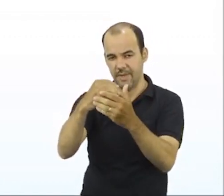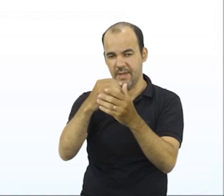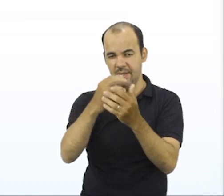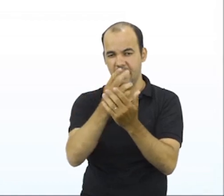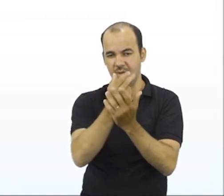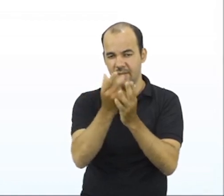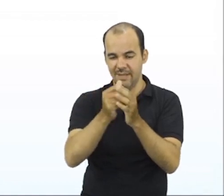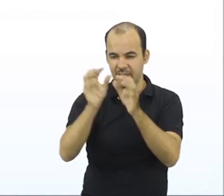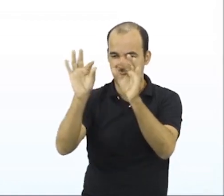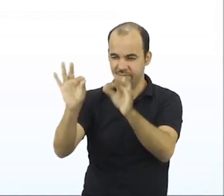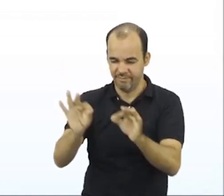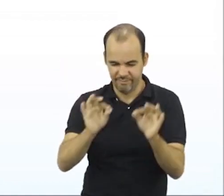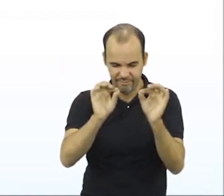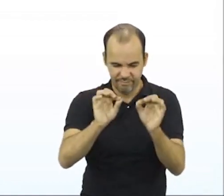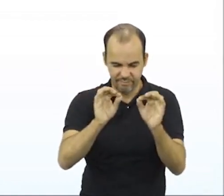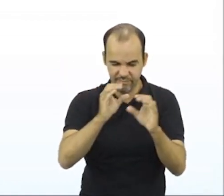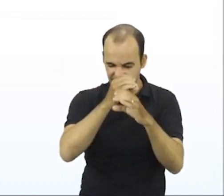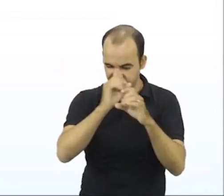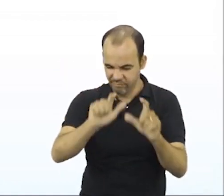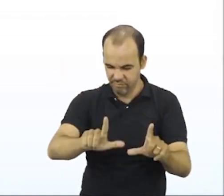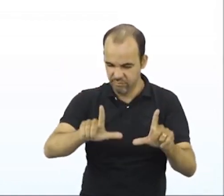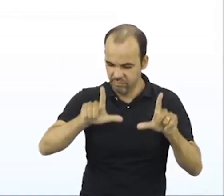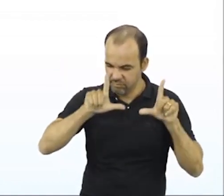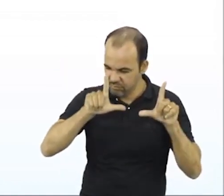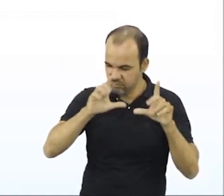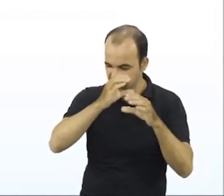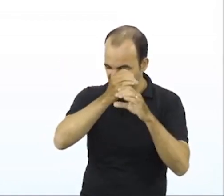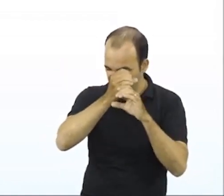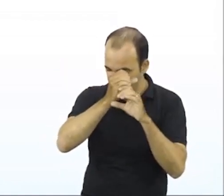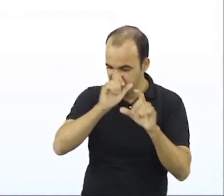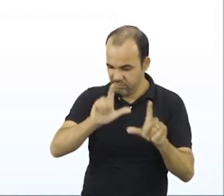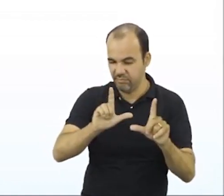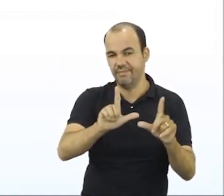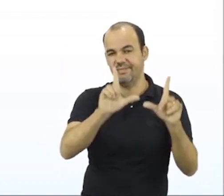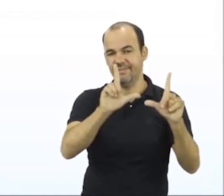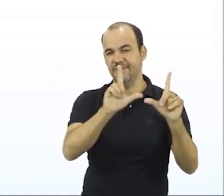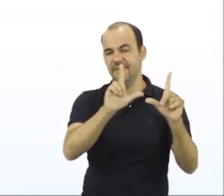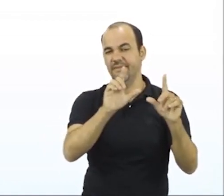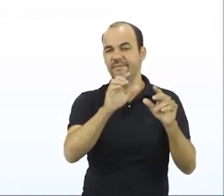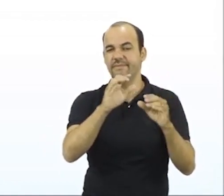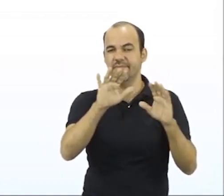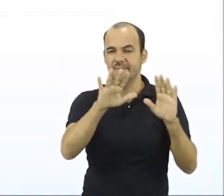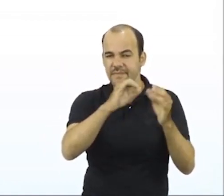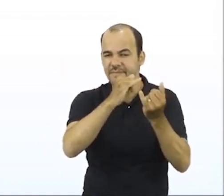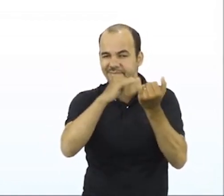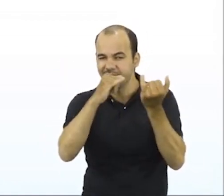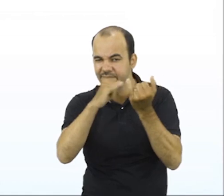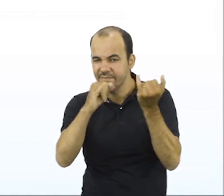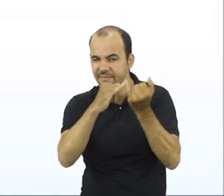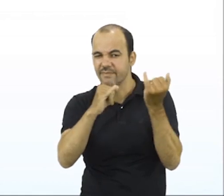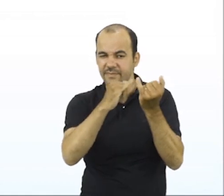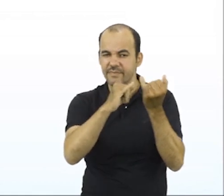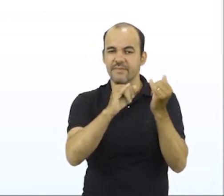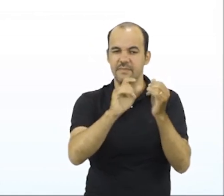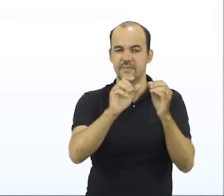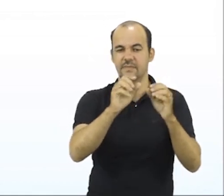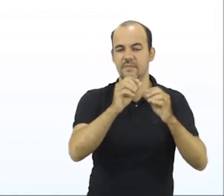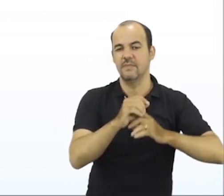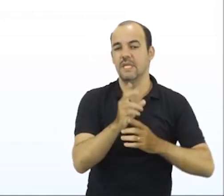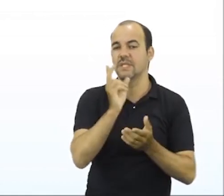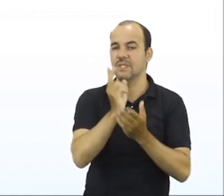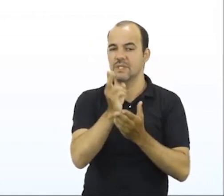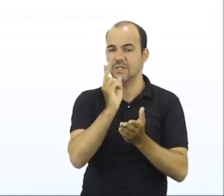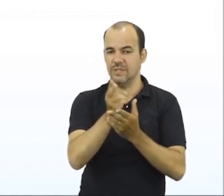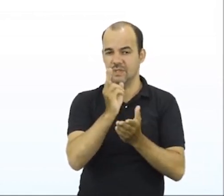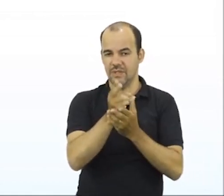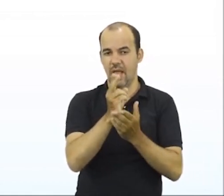ser isso aqui. O desenho da membrana é assim, não adianta, tá? Quando você faz, você aprende mais rápido.